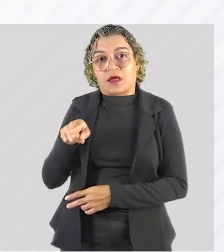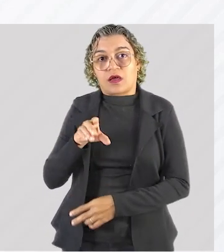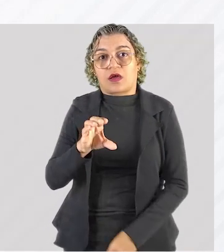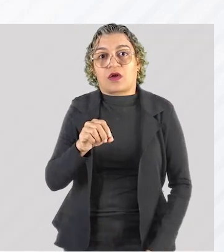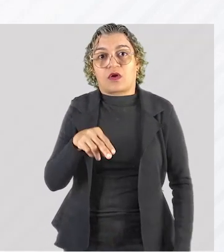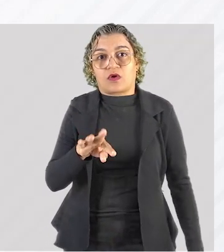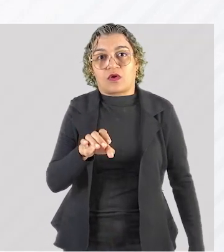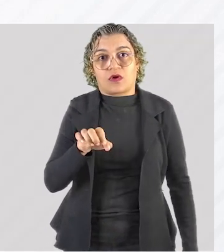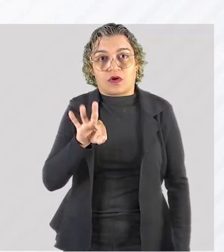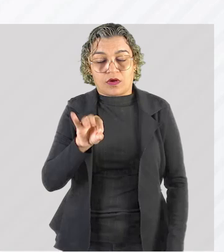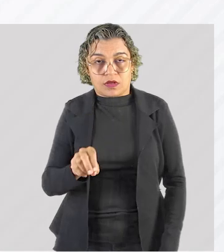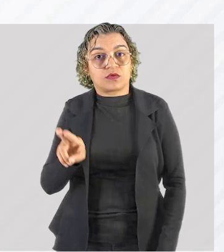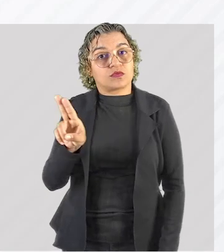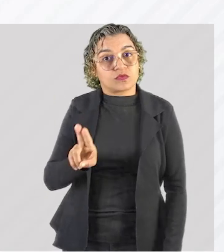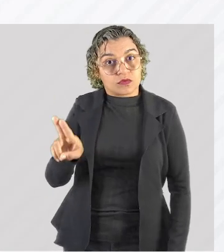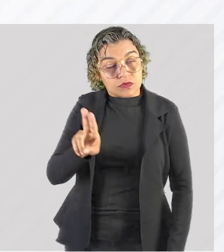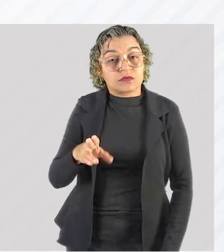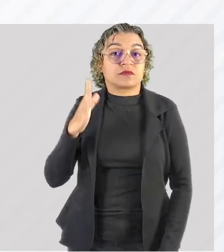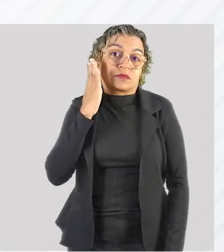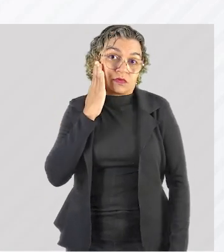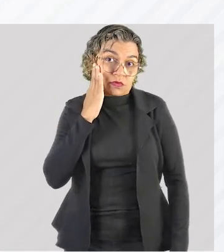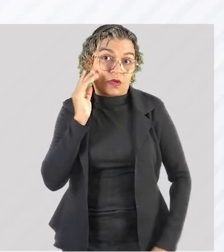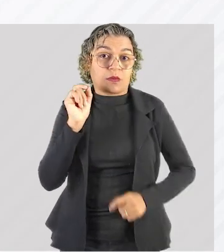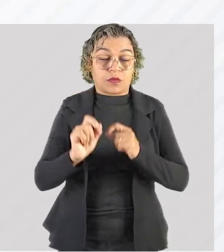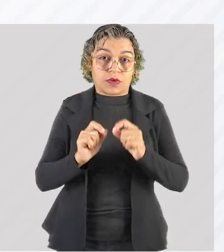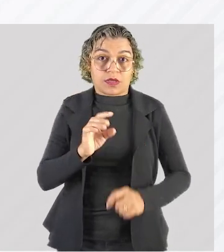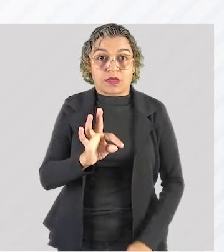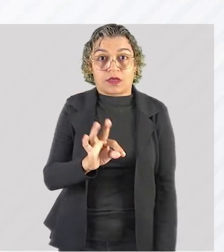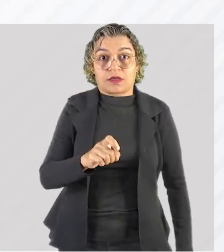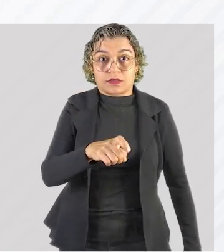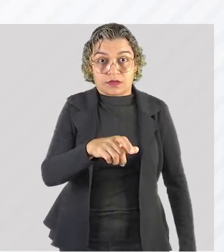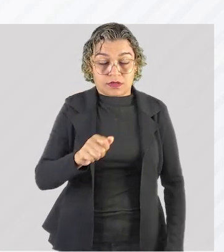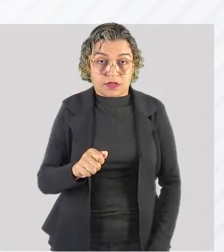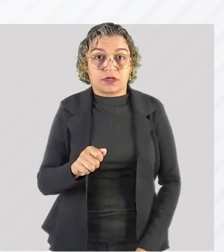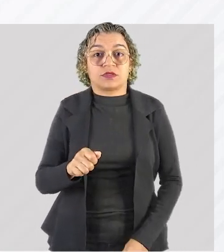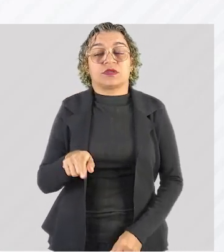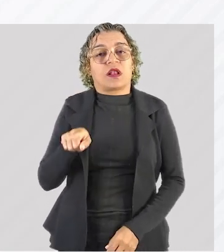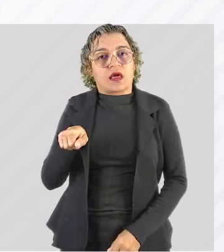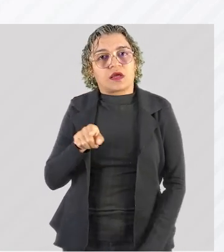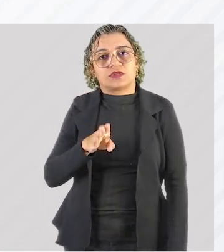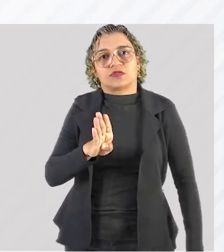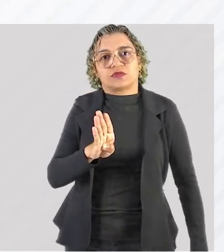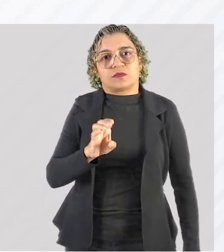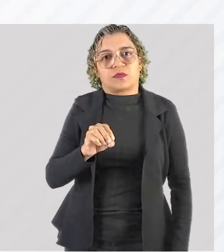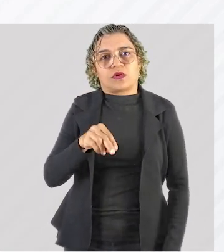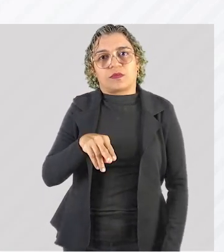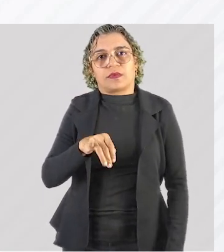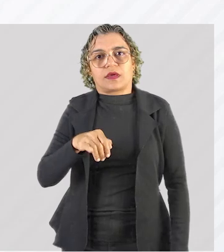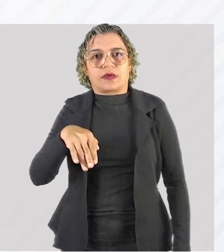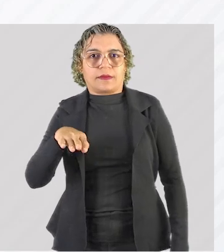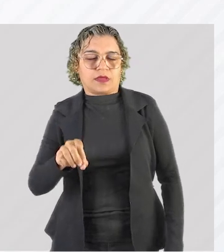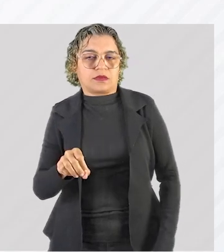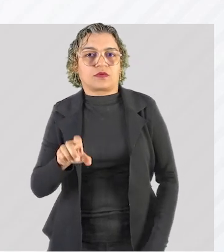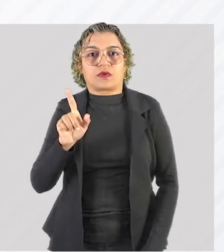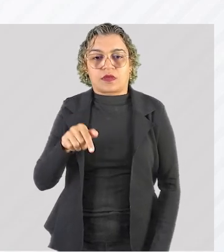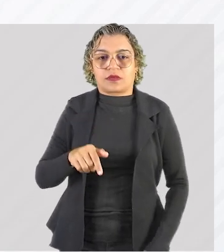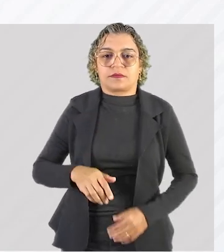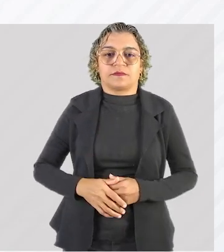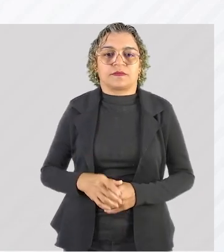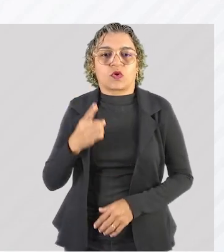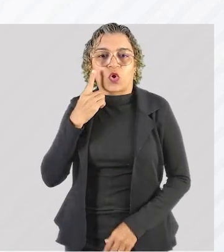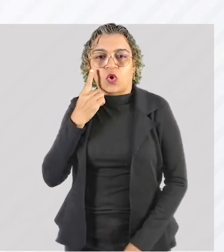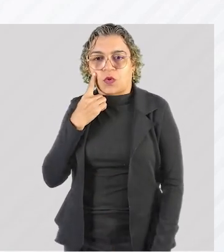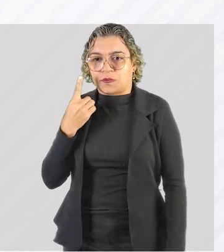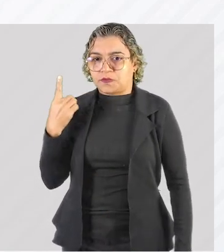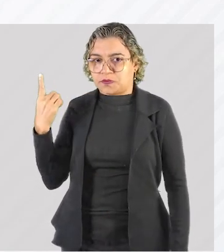utilizado. Sabe-se que a taxa de bombeamento custa R$ 500 e que o preço do